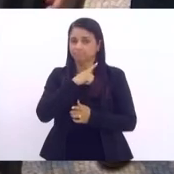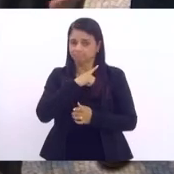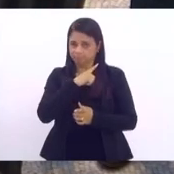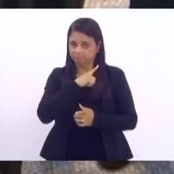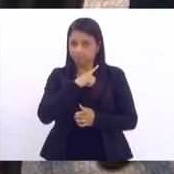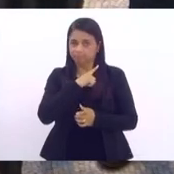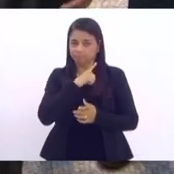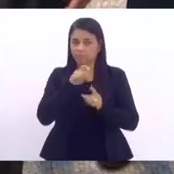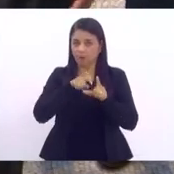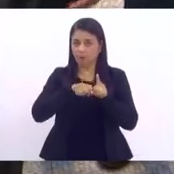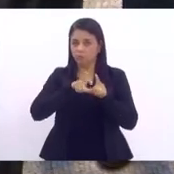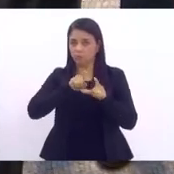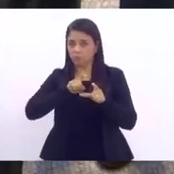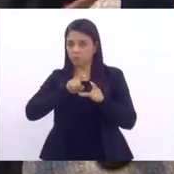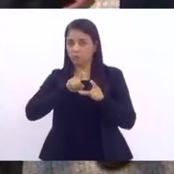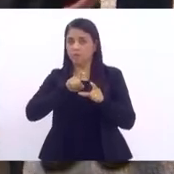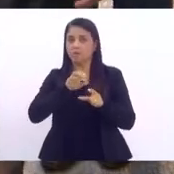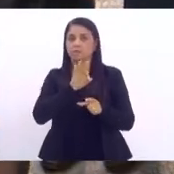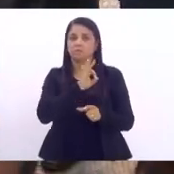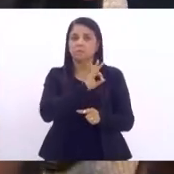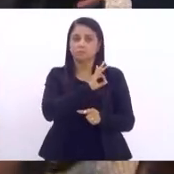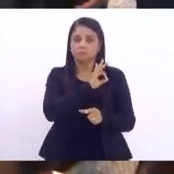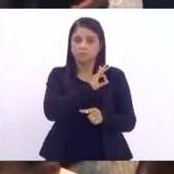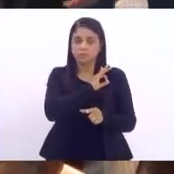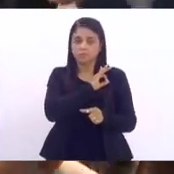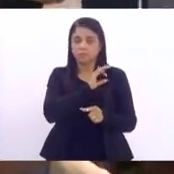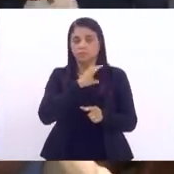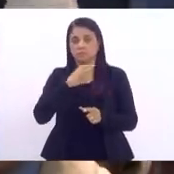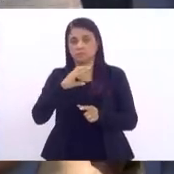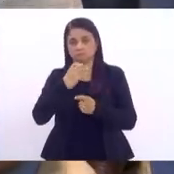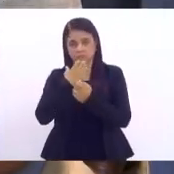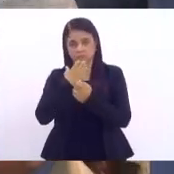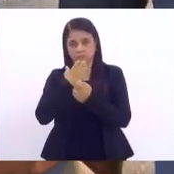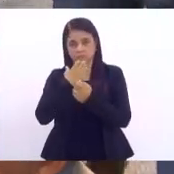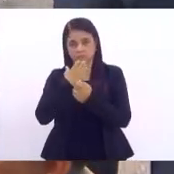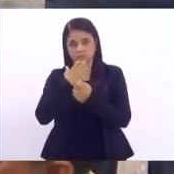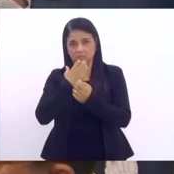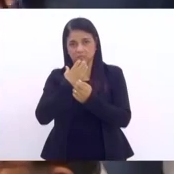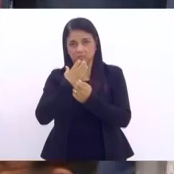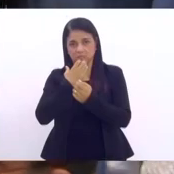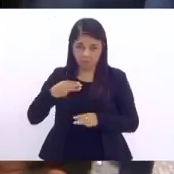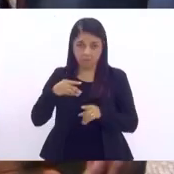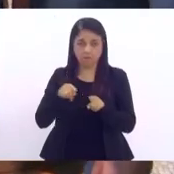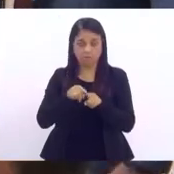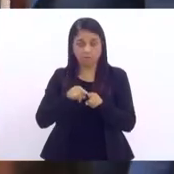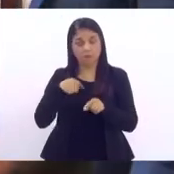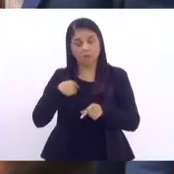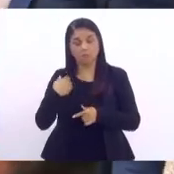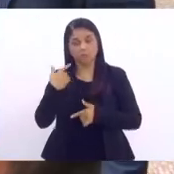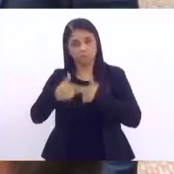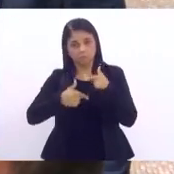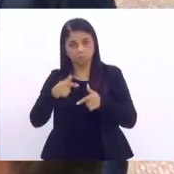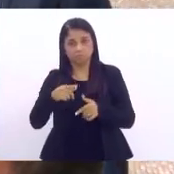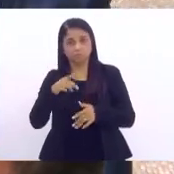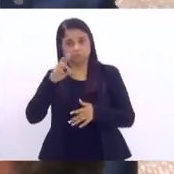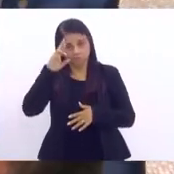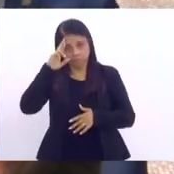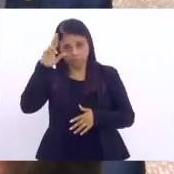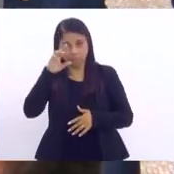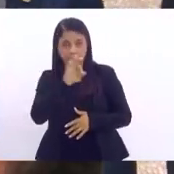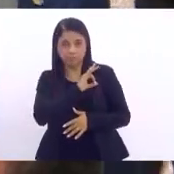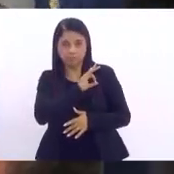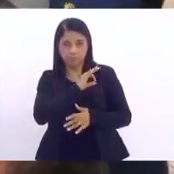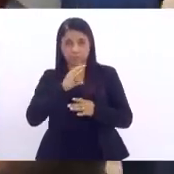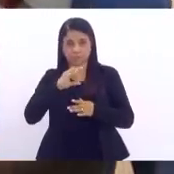forças policiais, e trabalhei como chefe da Polícia Civil, com uma Corregedoria Geral Unificada e com uma ouvidoria, e